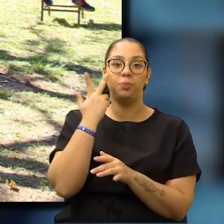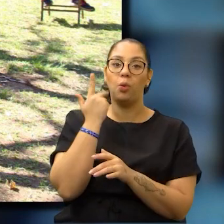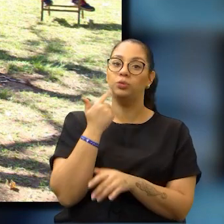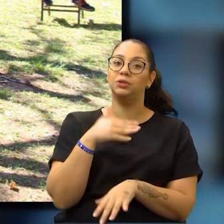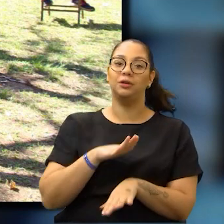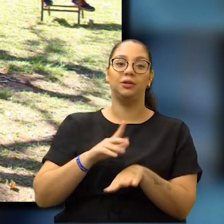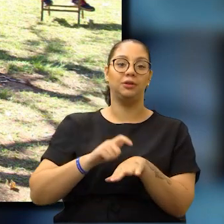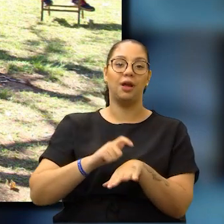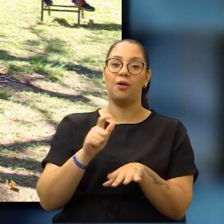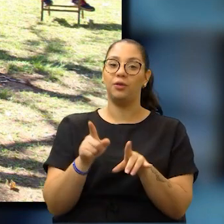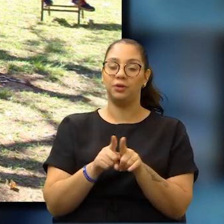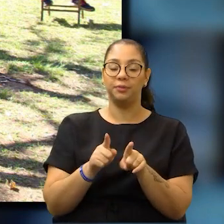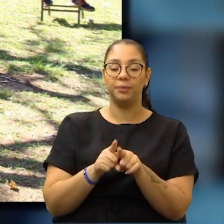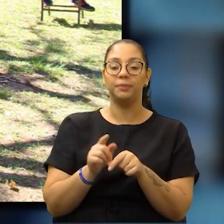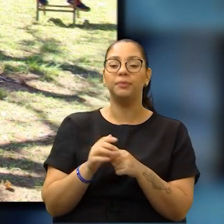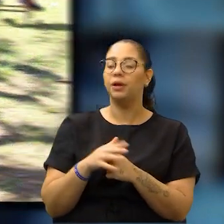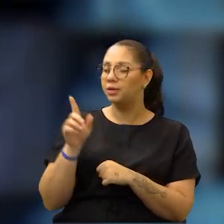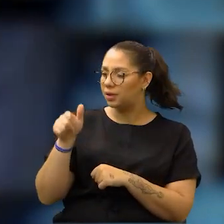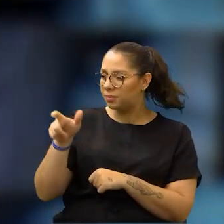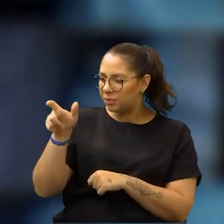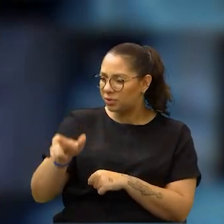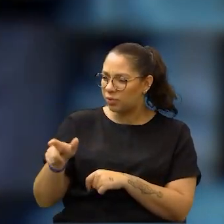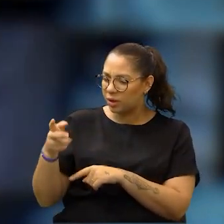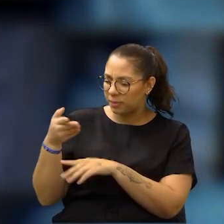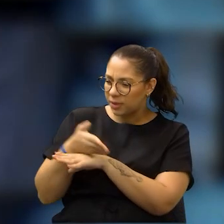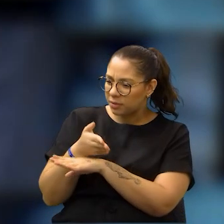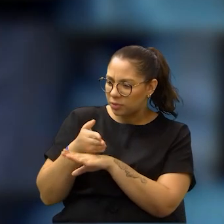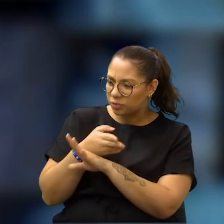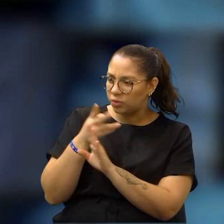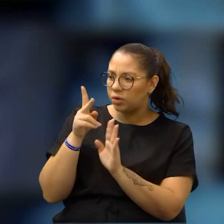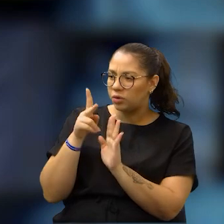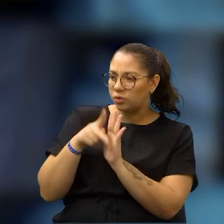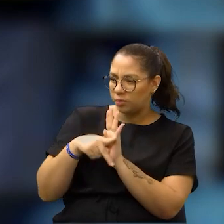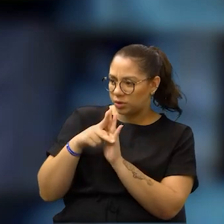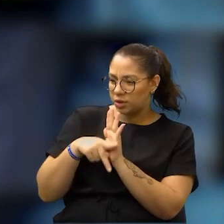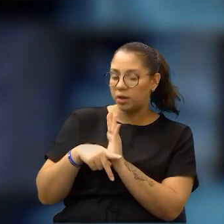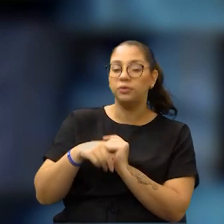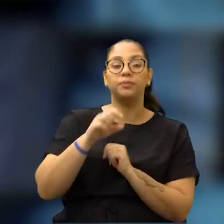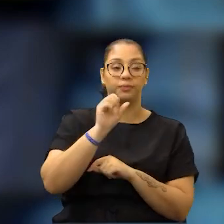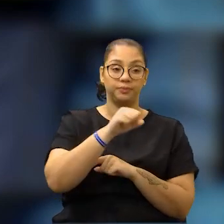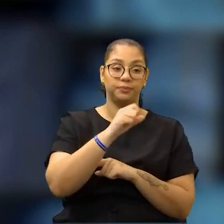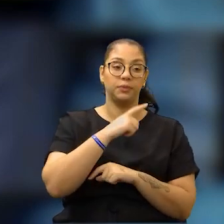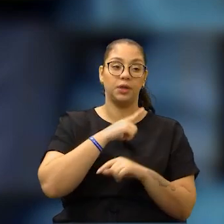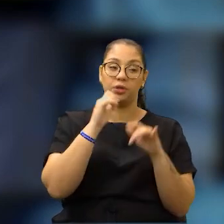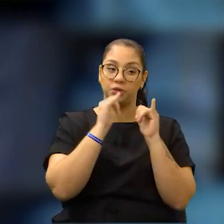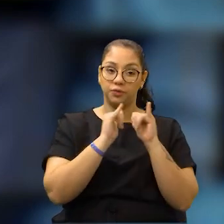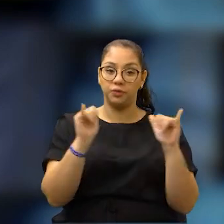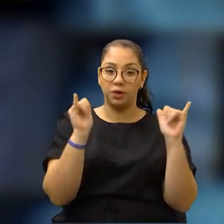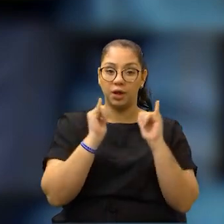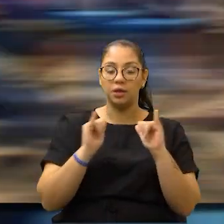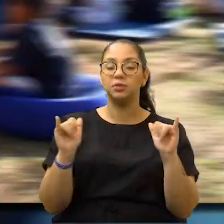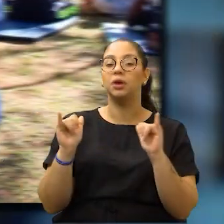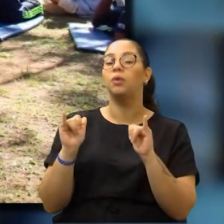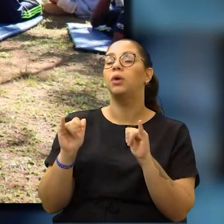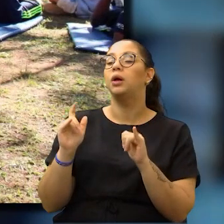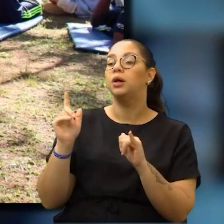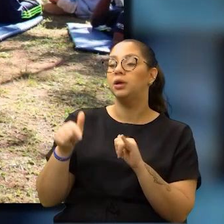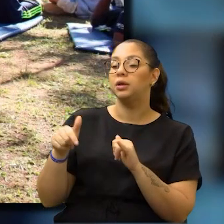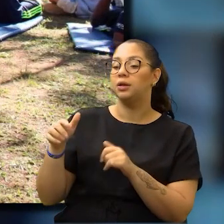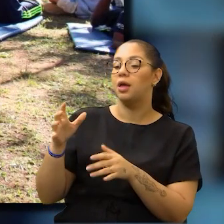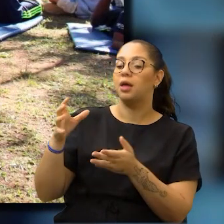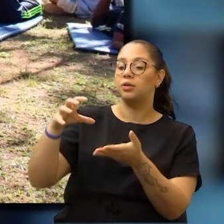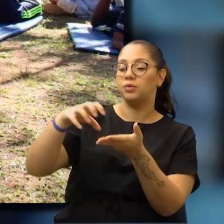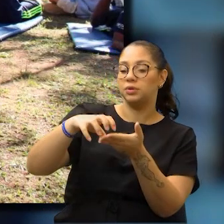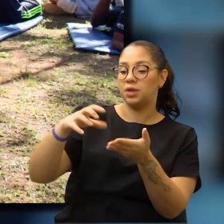né? Sim, sim. A gente faz, você diz, dos participantes para o projeto. Isso. A gente faz a divulgação